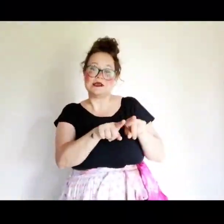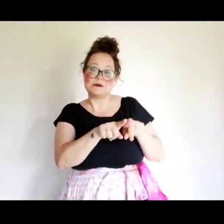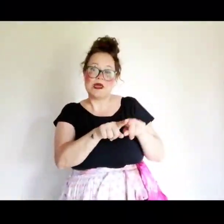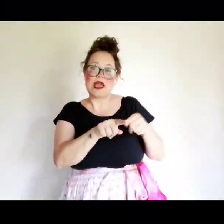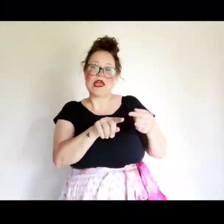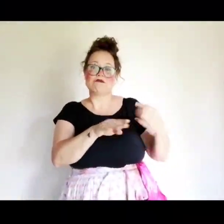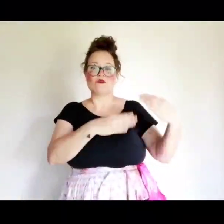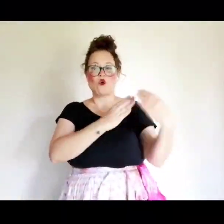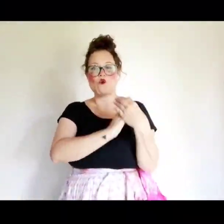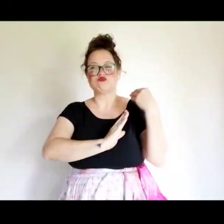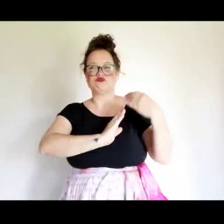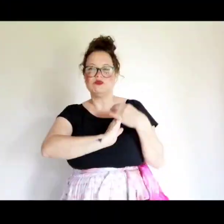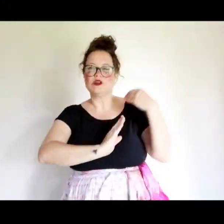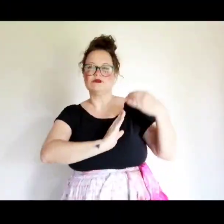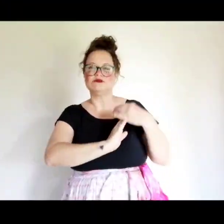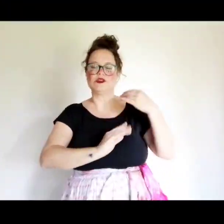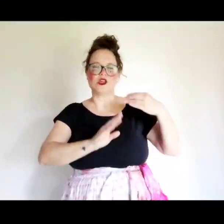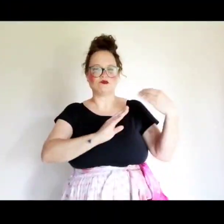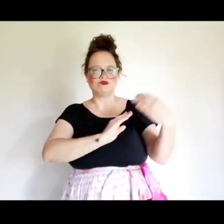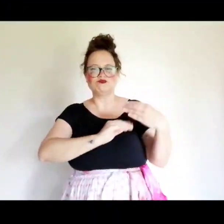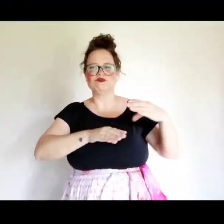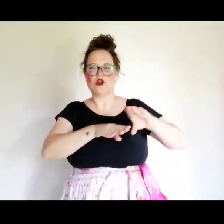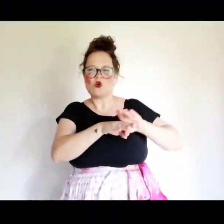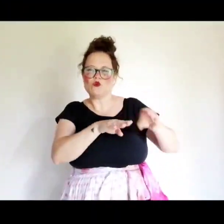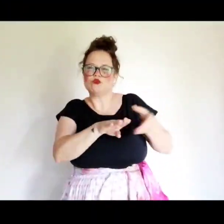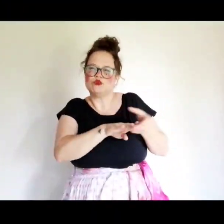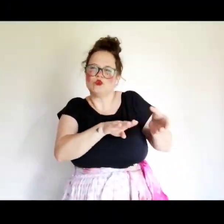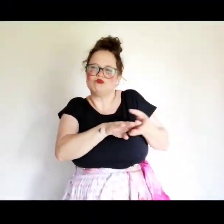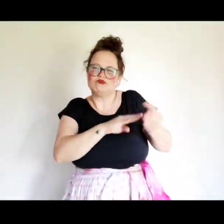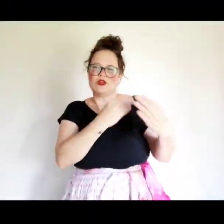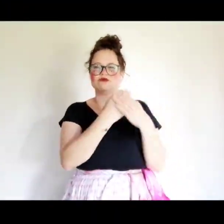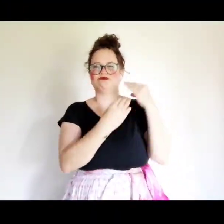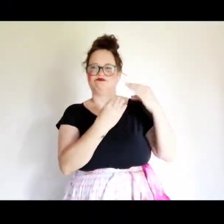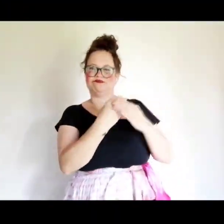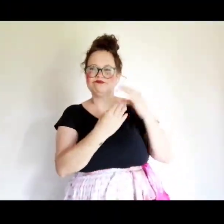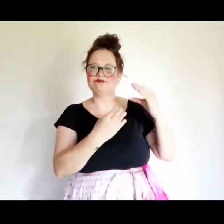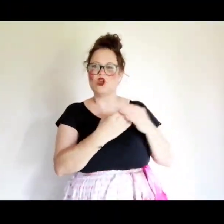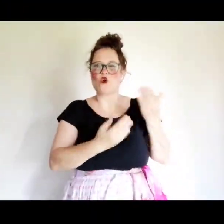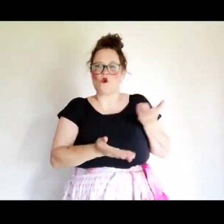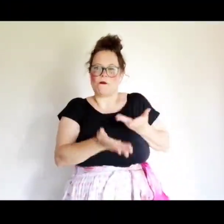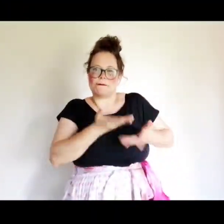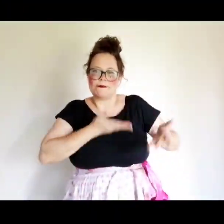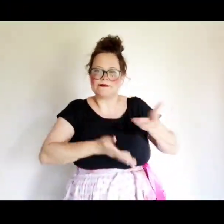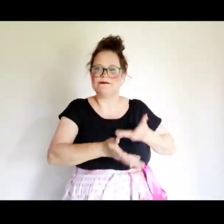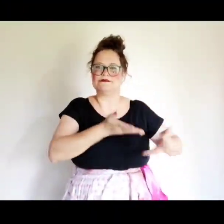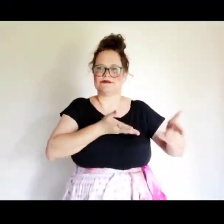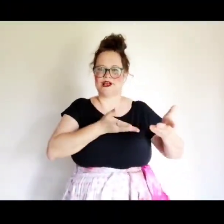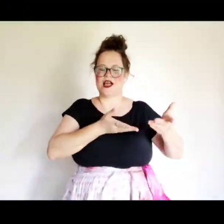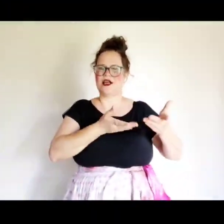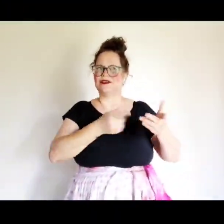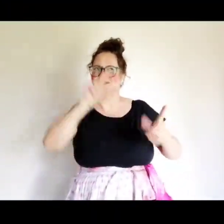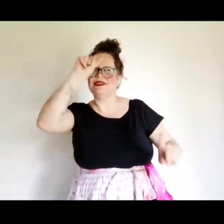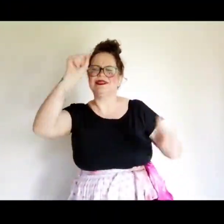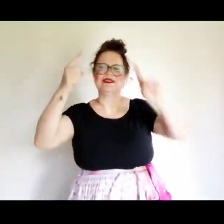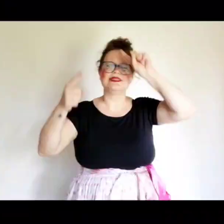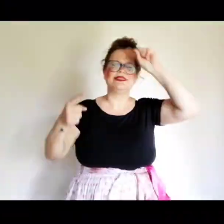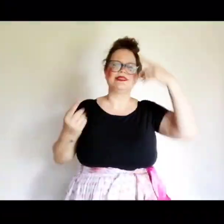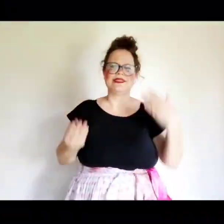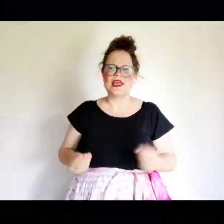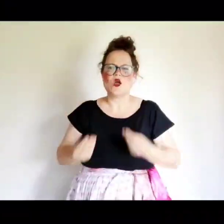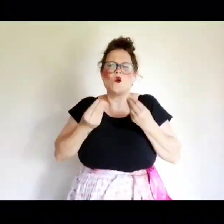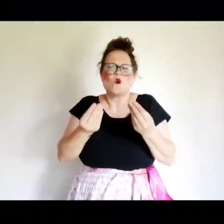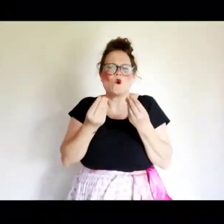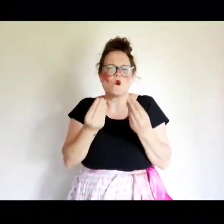Então, conversou comigo e com o Alex e a gente foi tendo algumas ideias. Qual é a origem